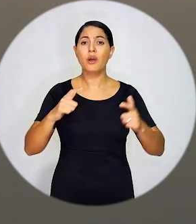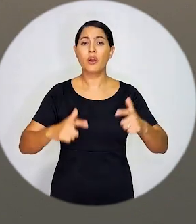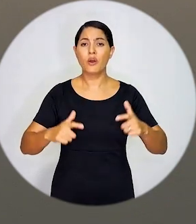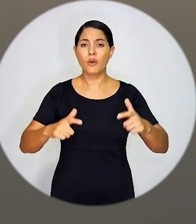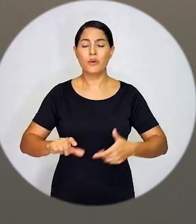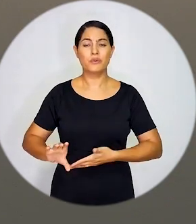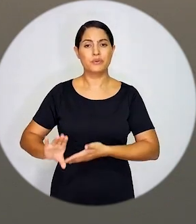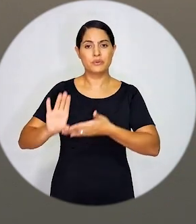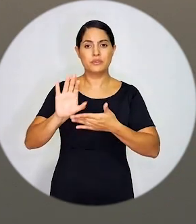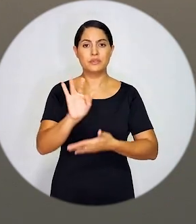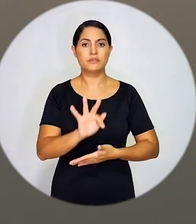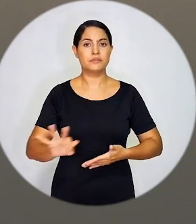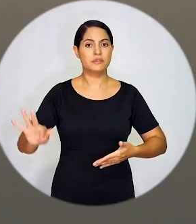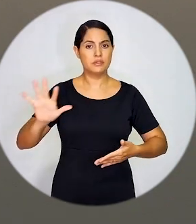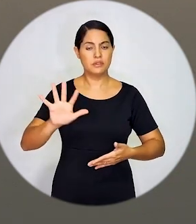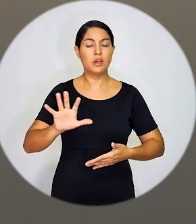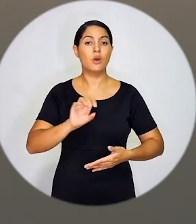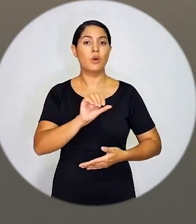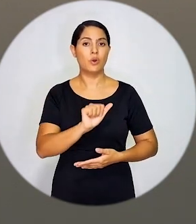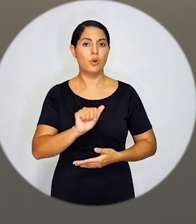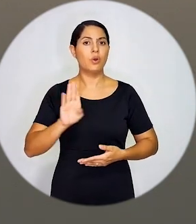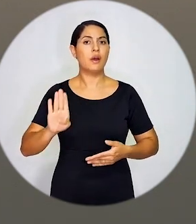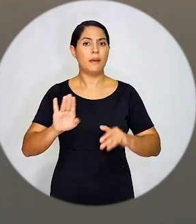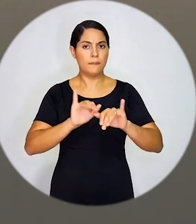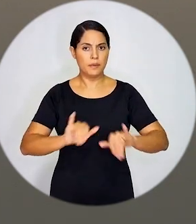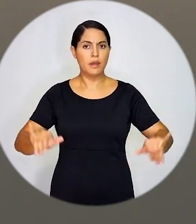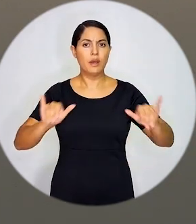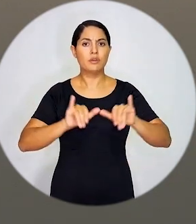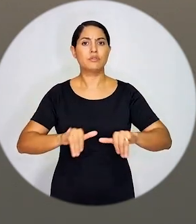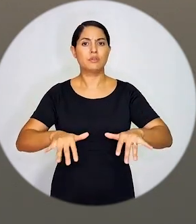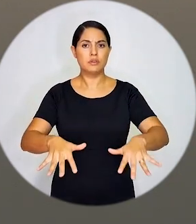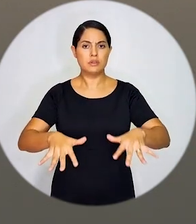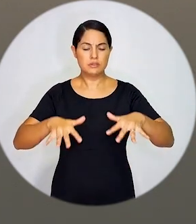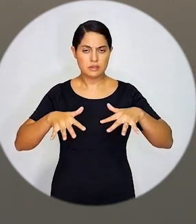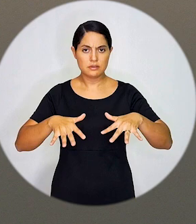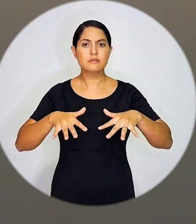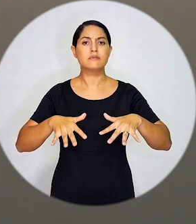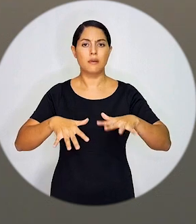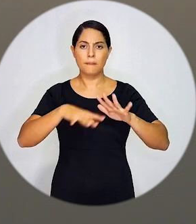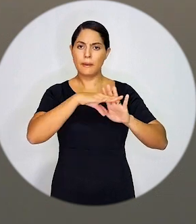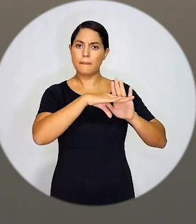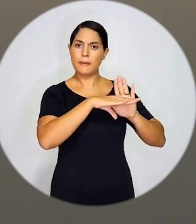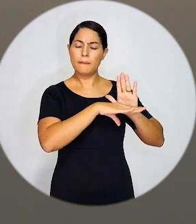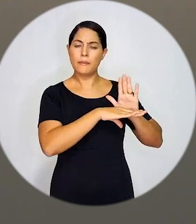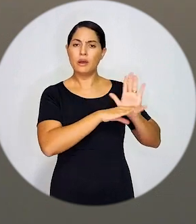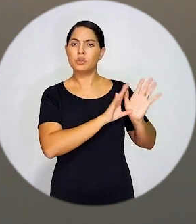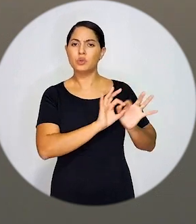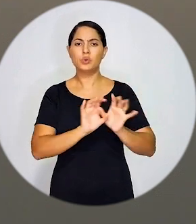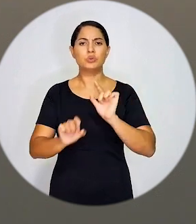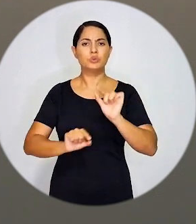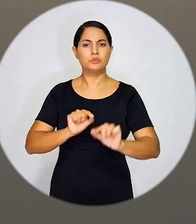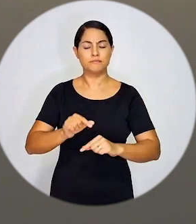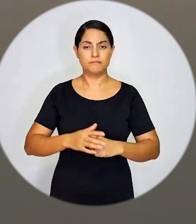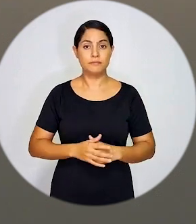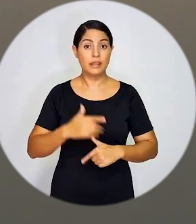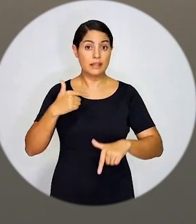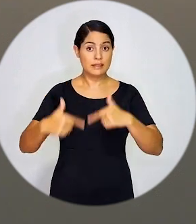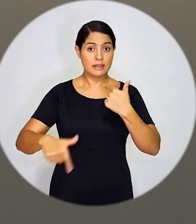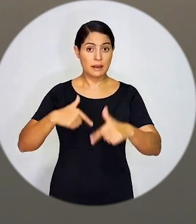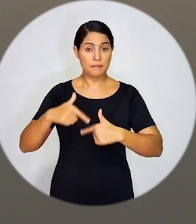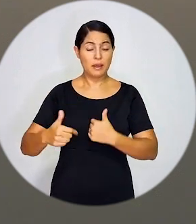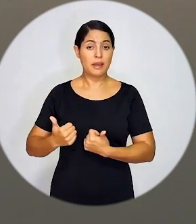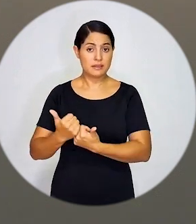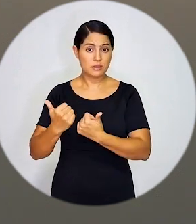dos conselheiros federais, a OAB Nacional reafirmou durante sessão ordinária do órgão especial que a atividade de assessoria